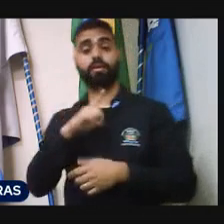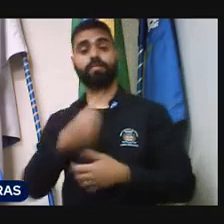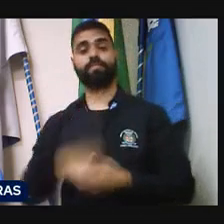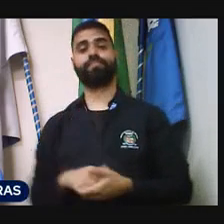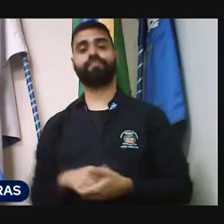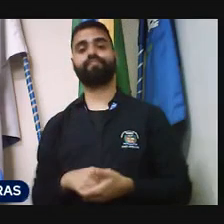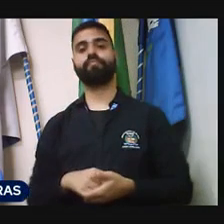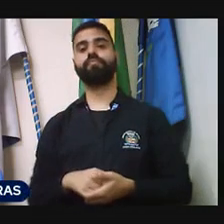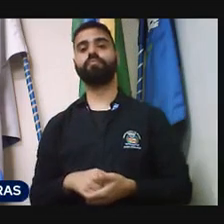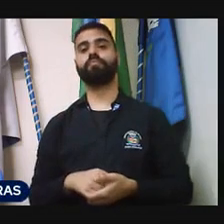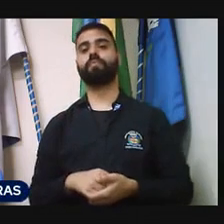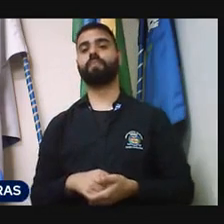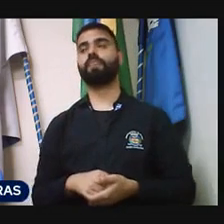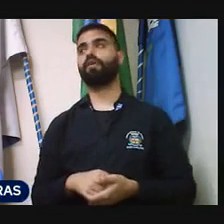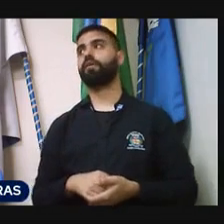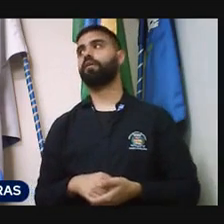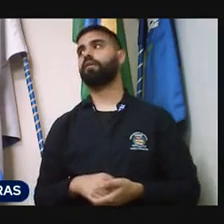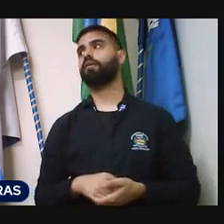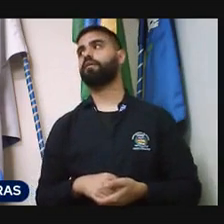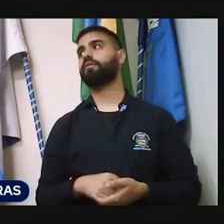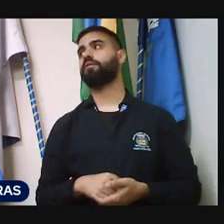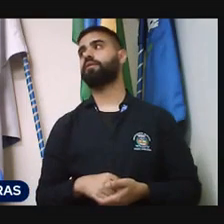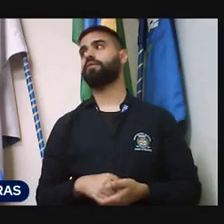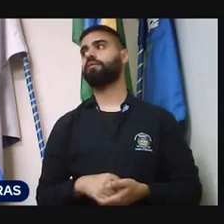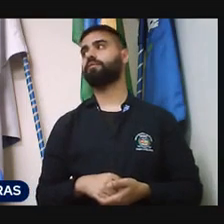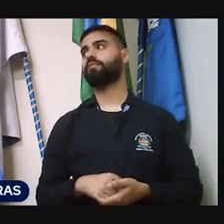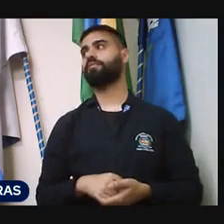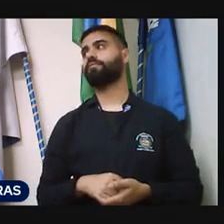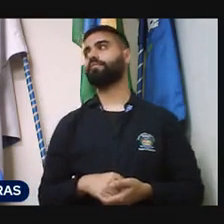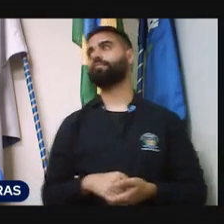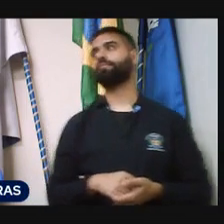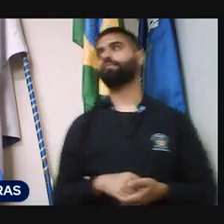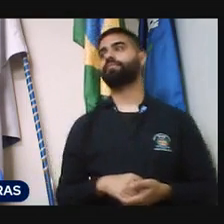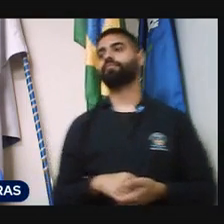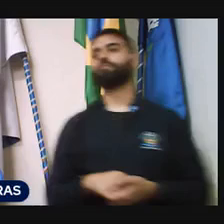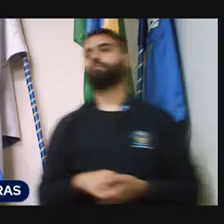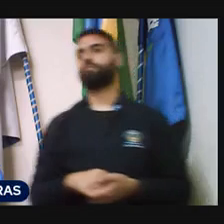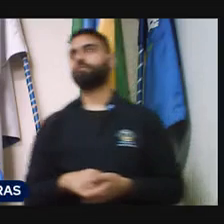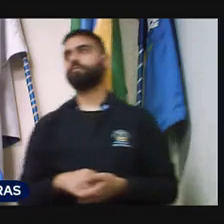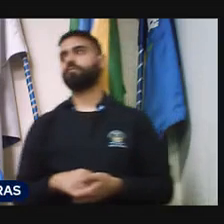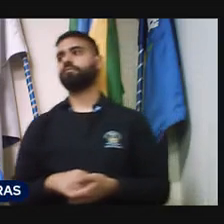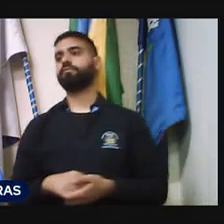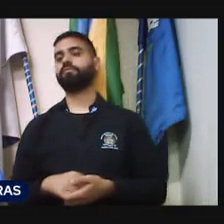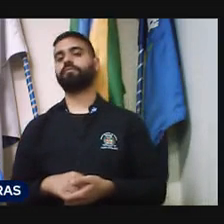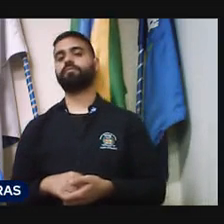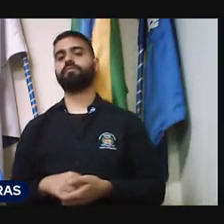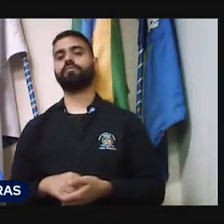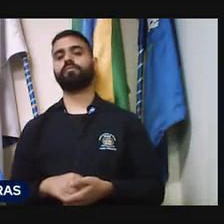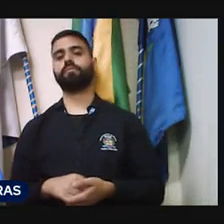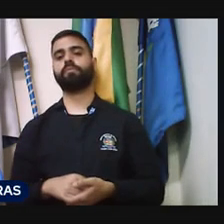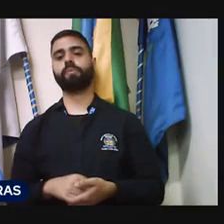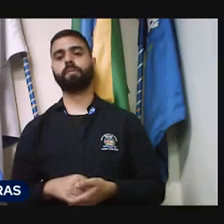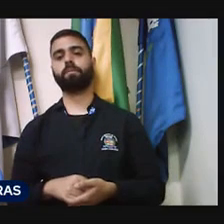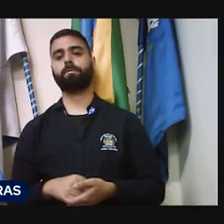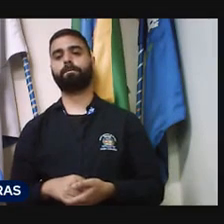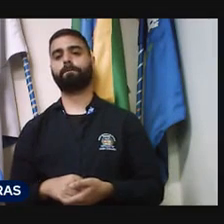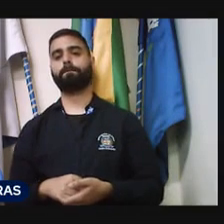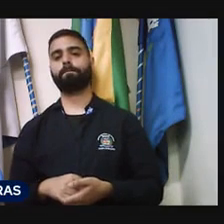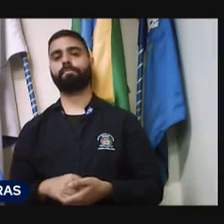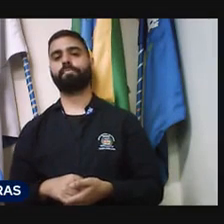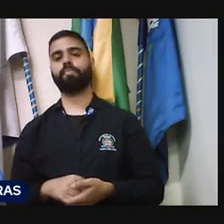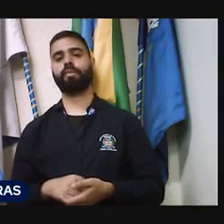estão sendo a Fiction é asfixiado em e em questões tributárias